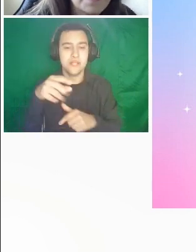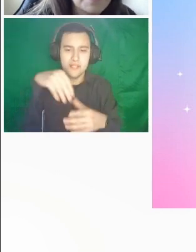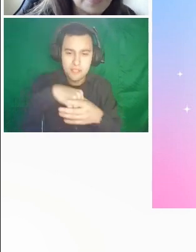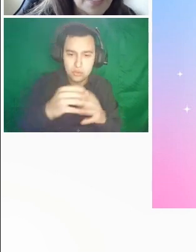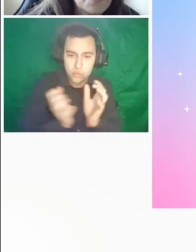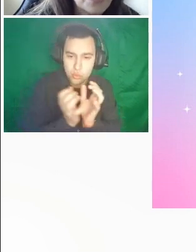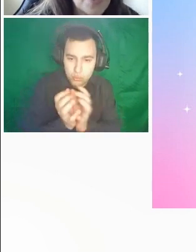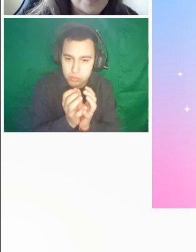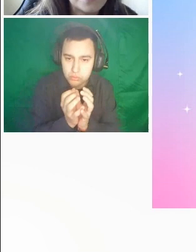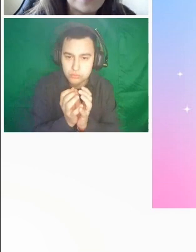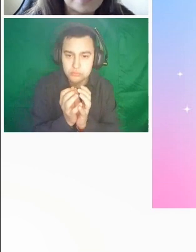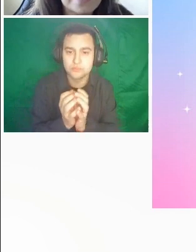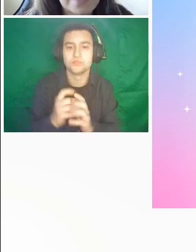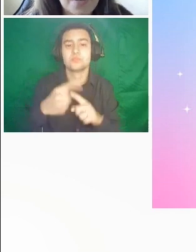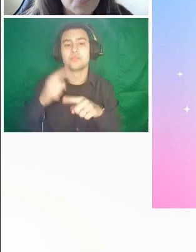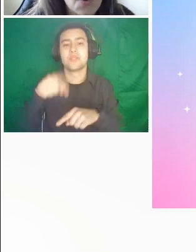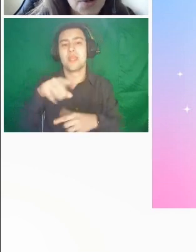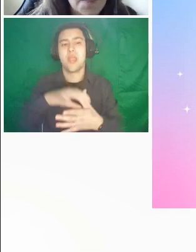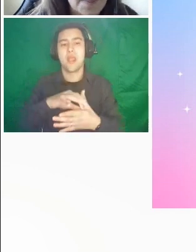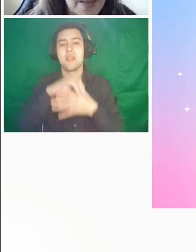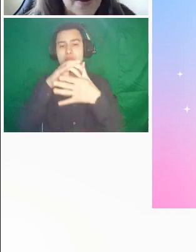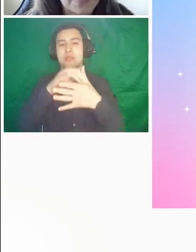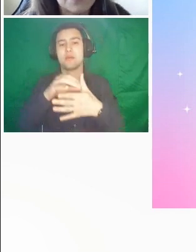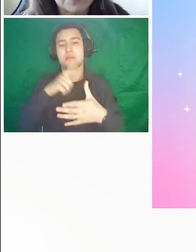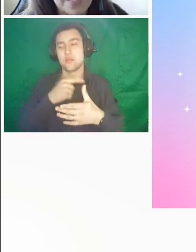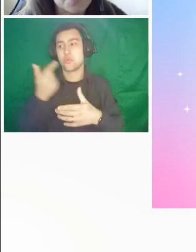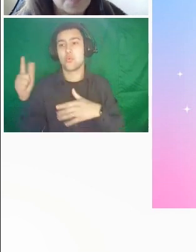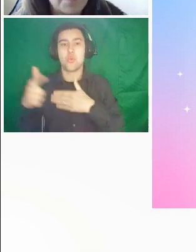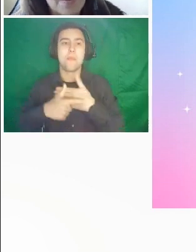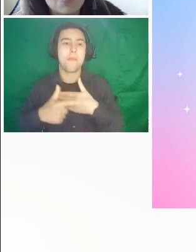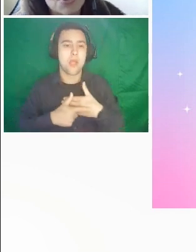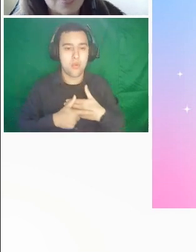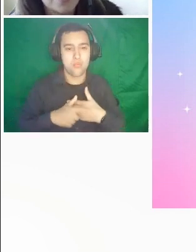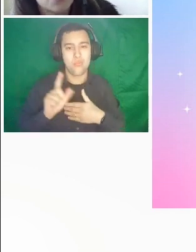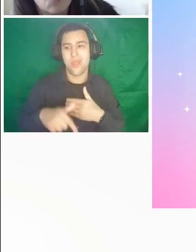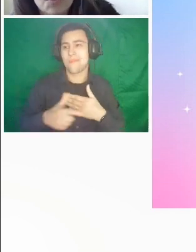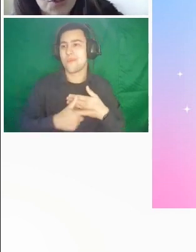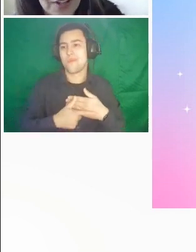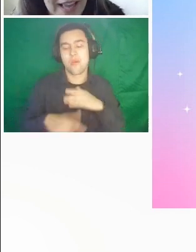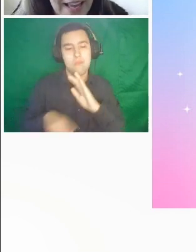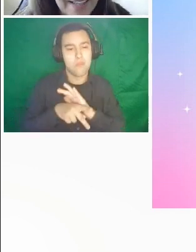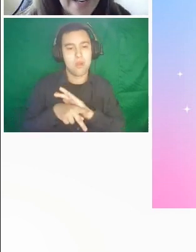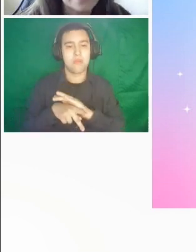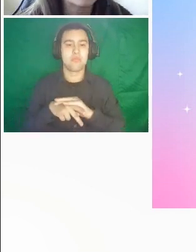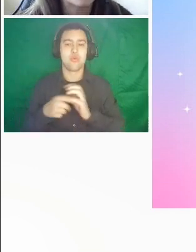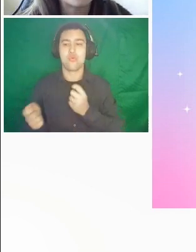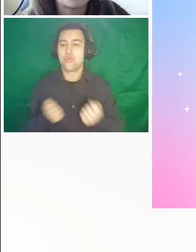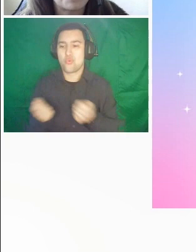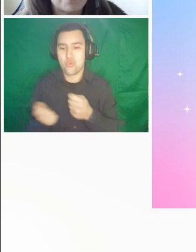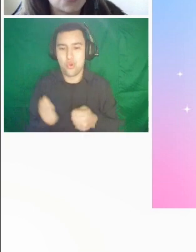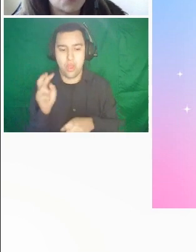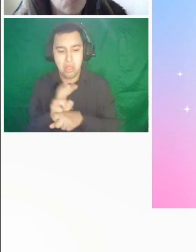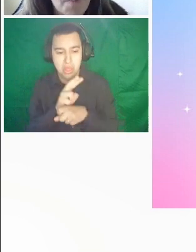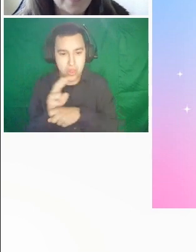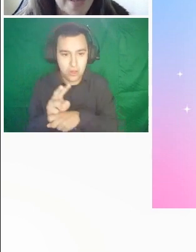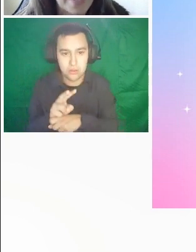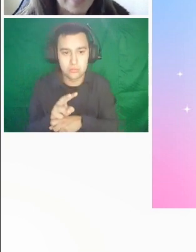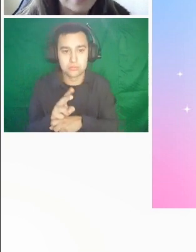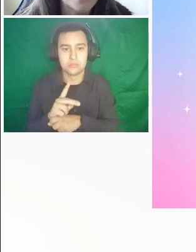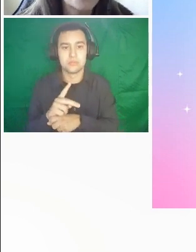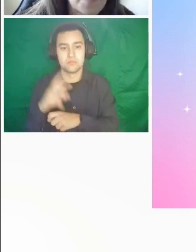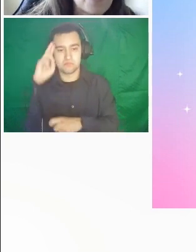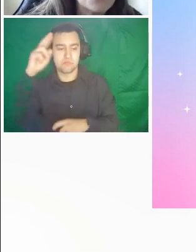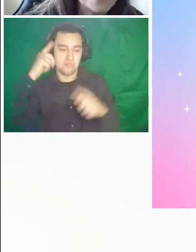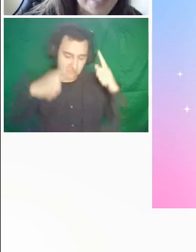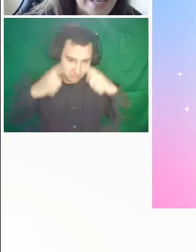time porque é uma liderança que tem um outro papel ela não tá no papel de controlar ela não tá no papel de comandar